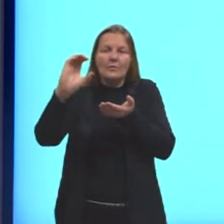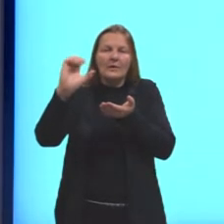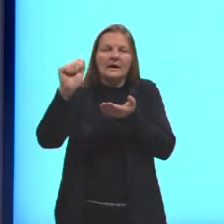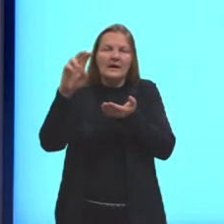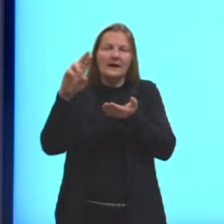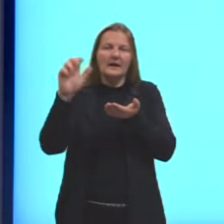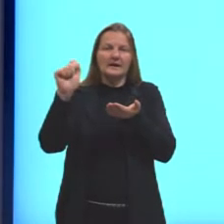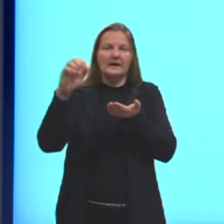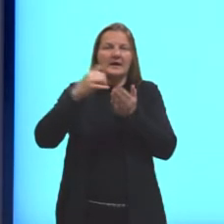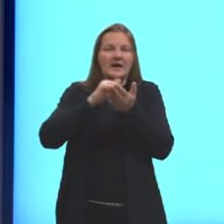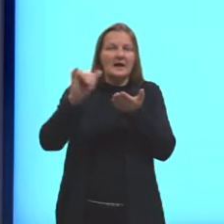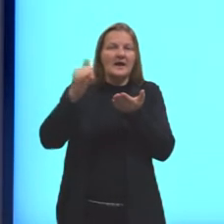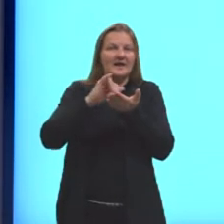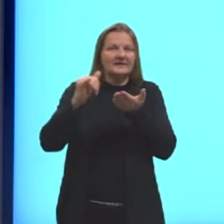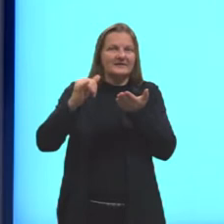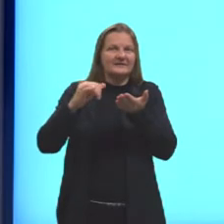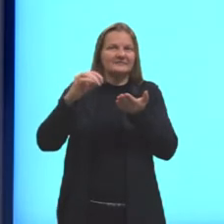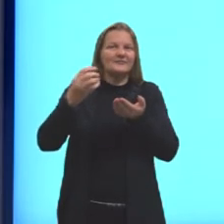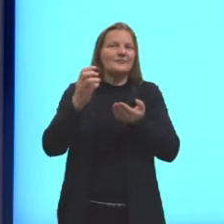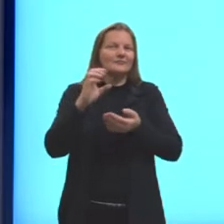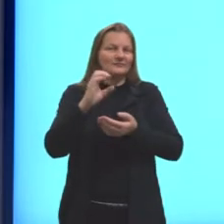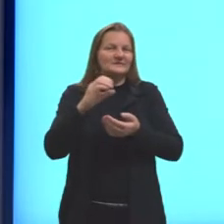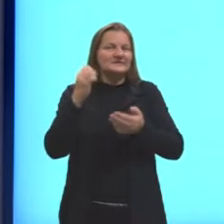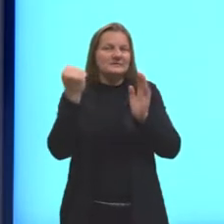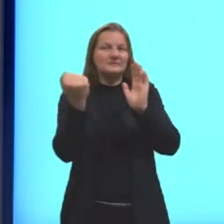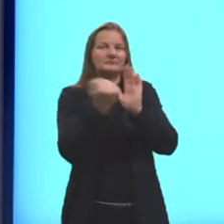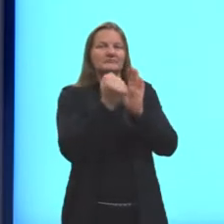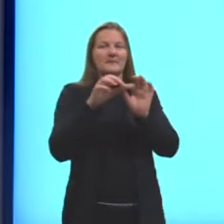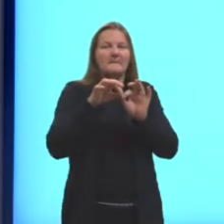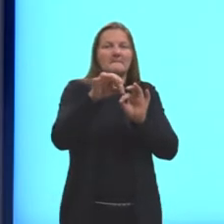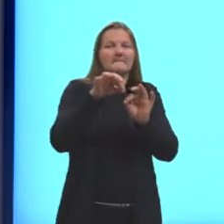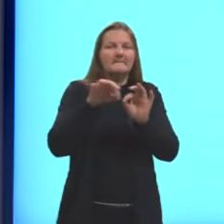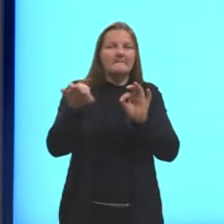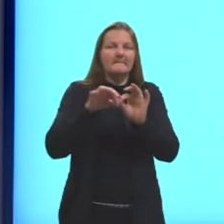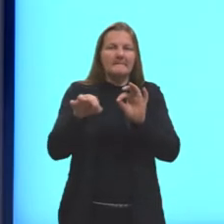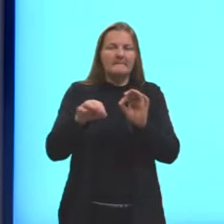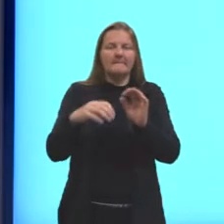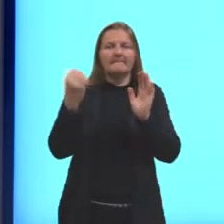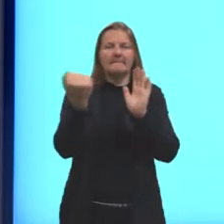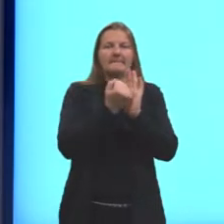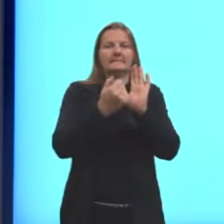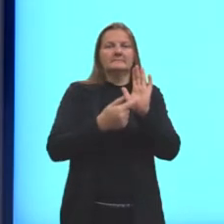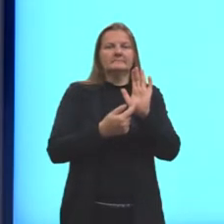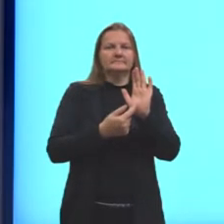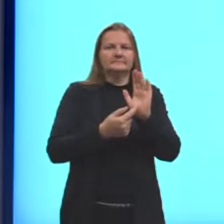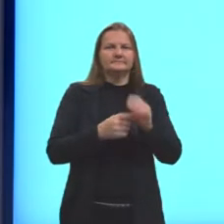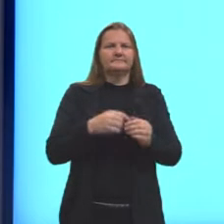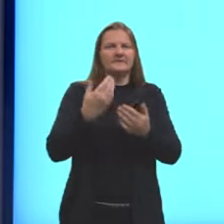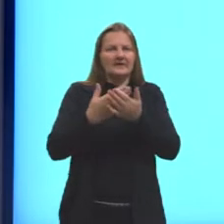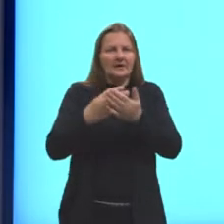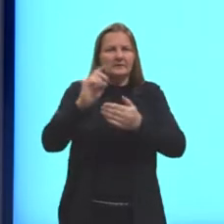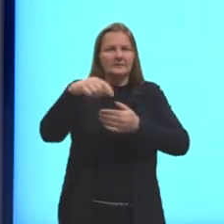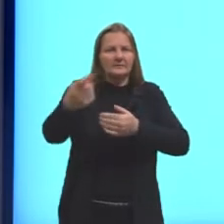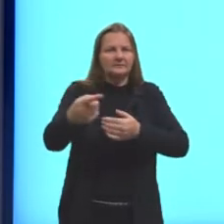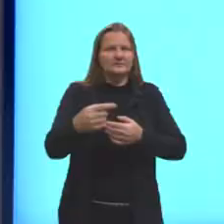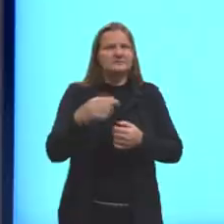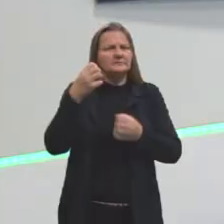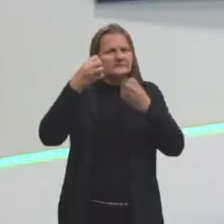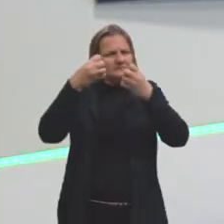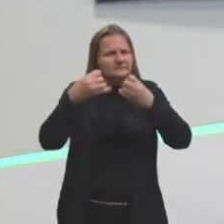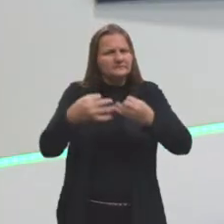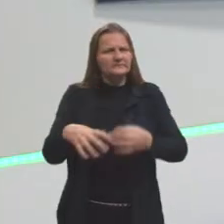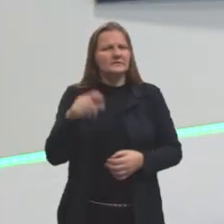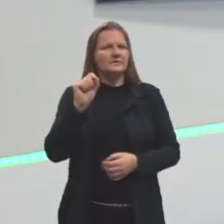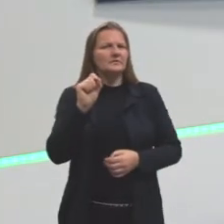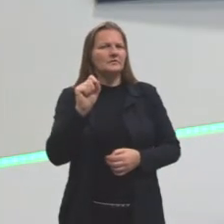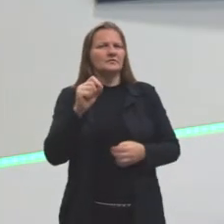tá aqui ó qualquer né carga elétrica Então a gente vai medir ela em Coulomb certo na nossa próxima aula a gente vai entender um pouquinho Quem